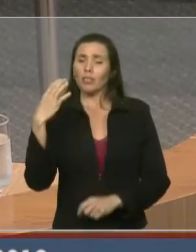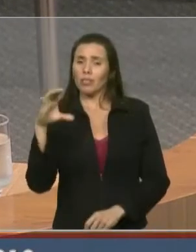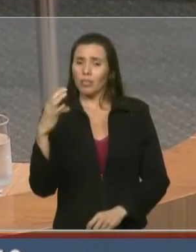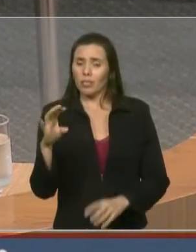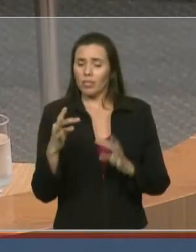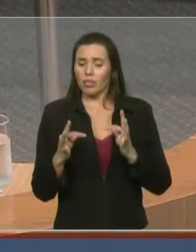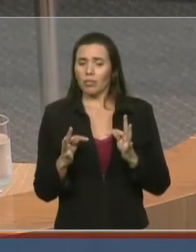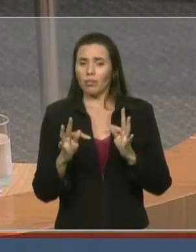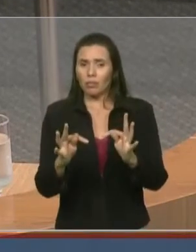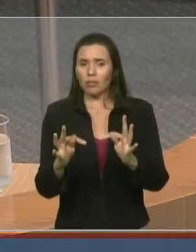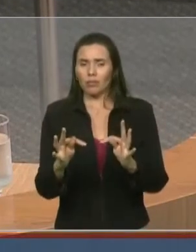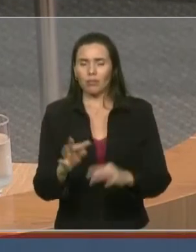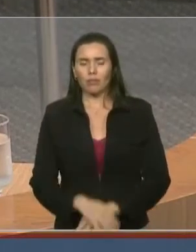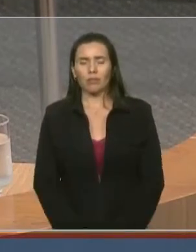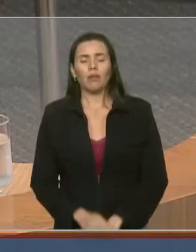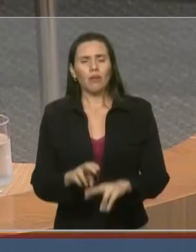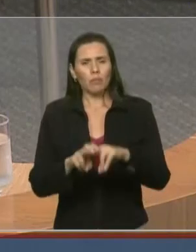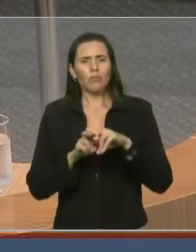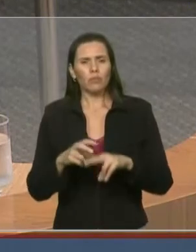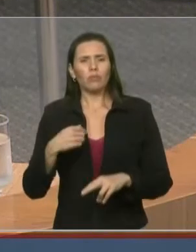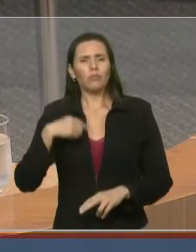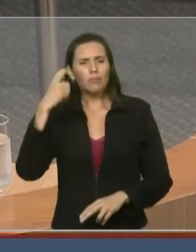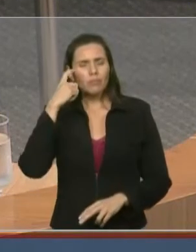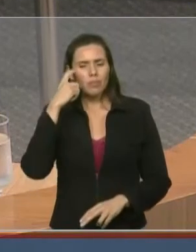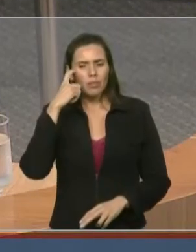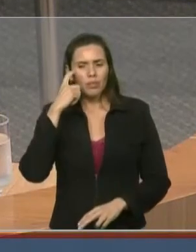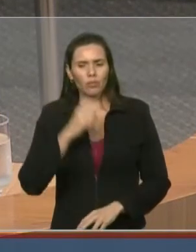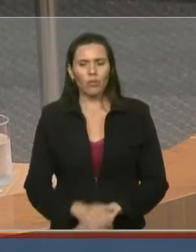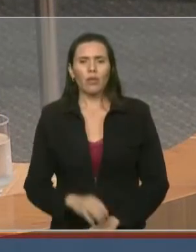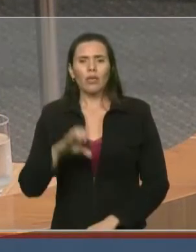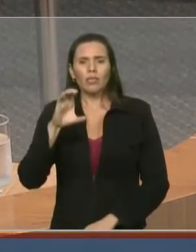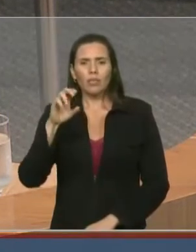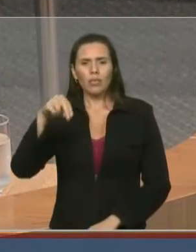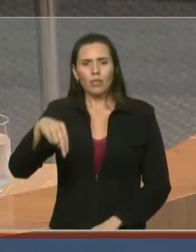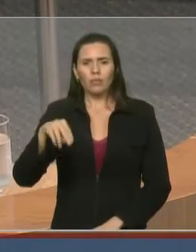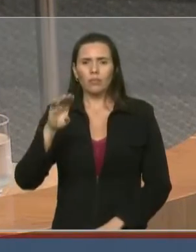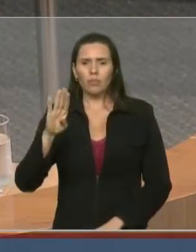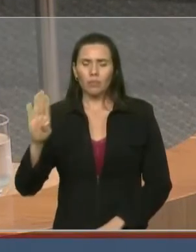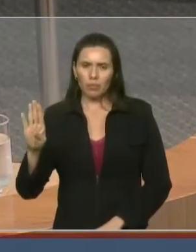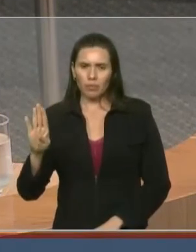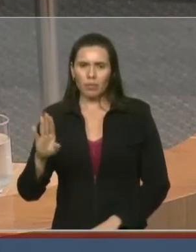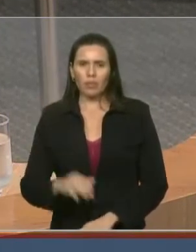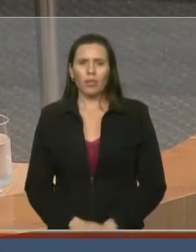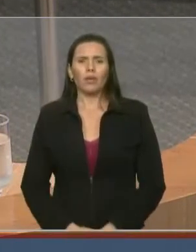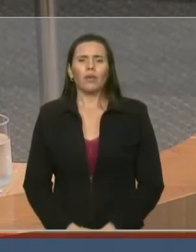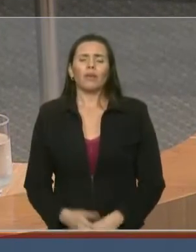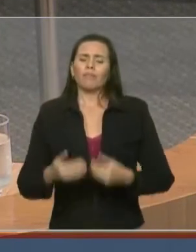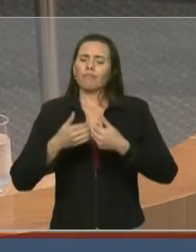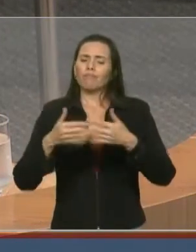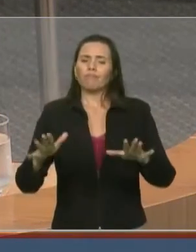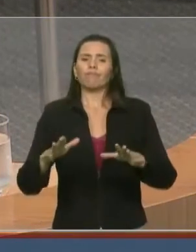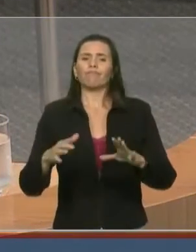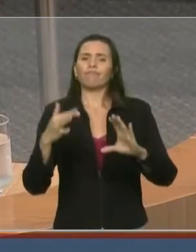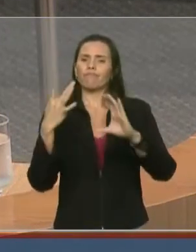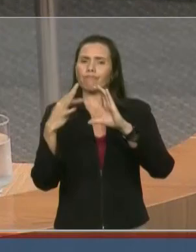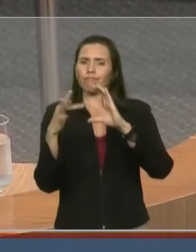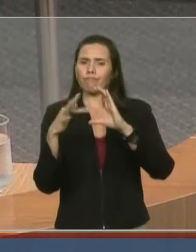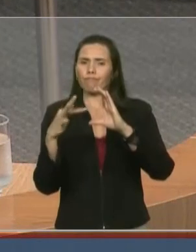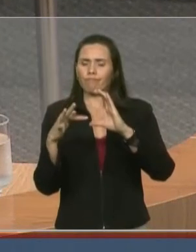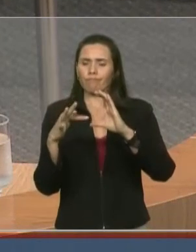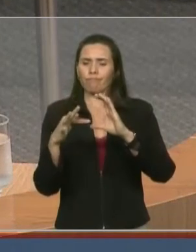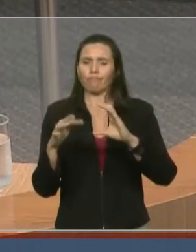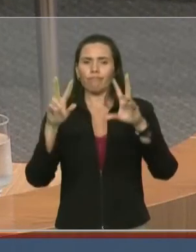sentido, eu diria que o papel que joga a CNBB, de lançar essa campanha, como já foi citado aqui pelos representantes da